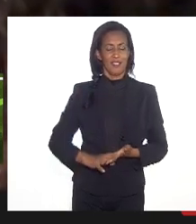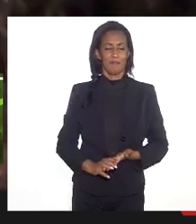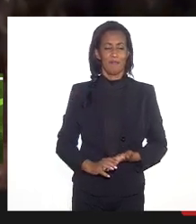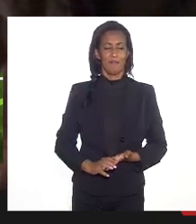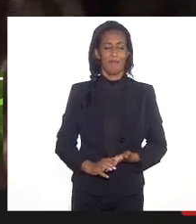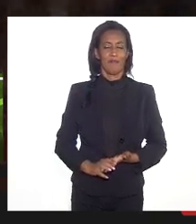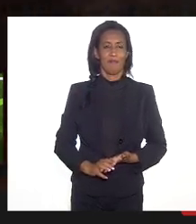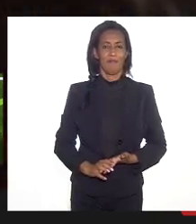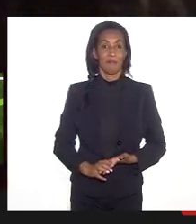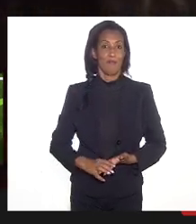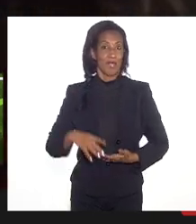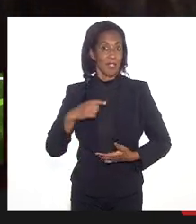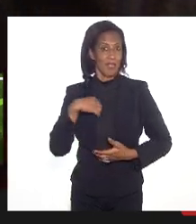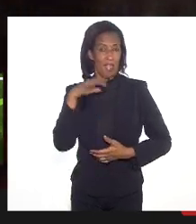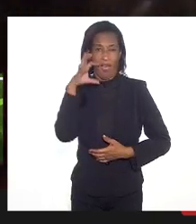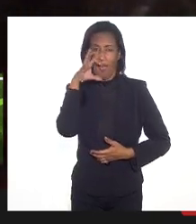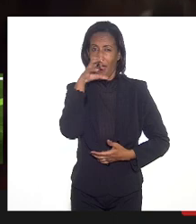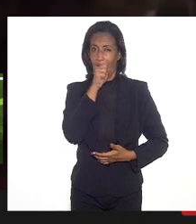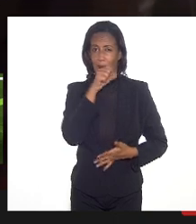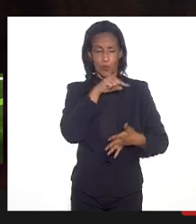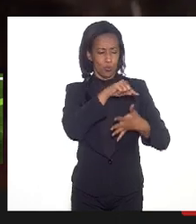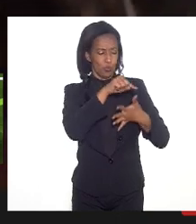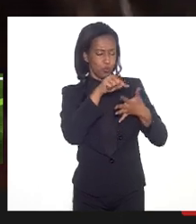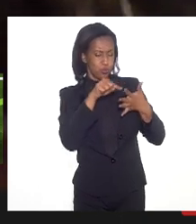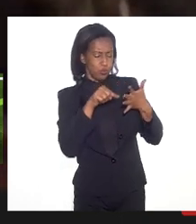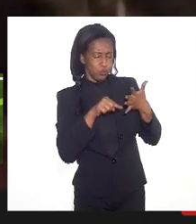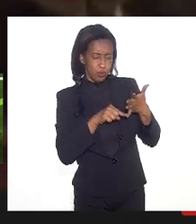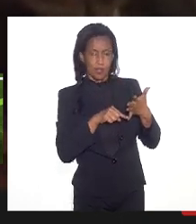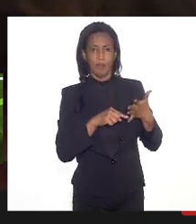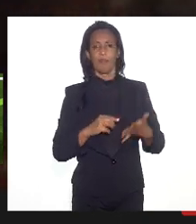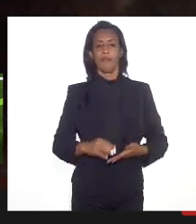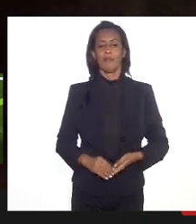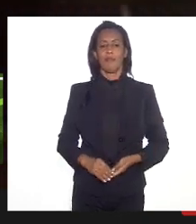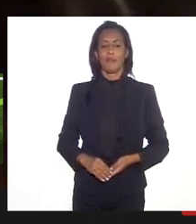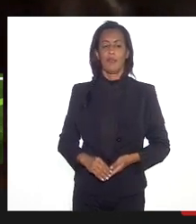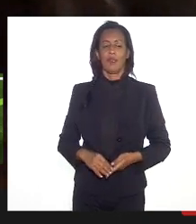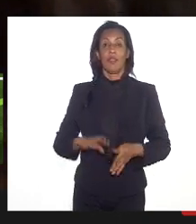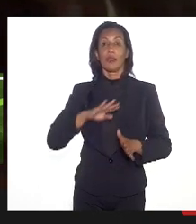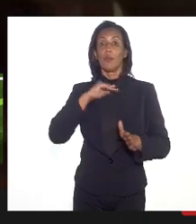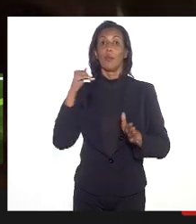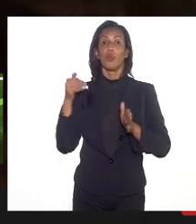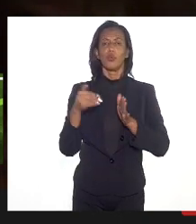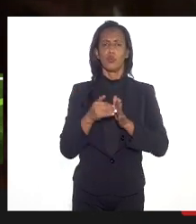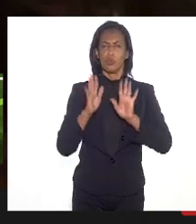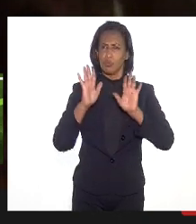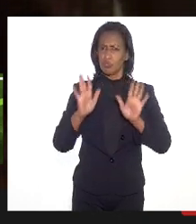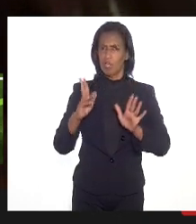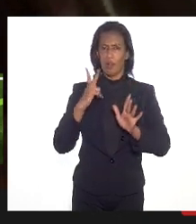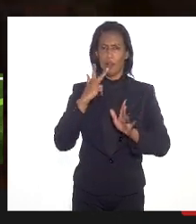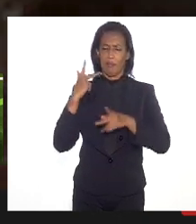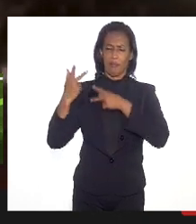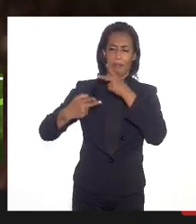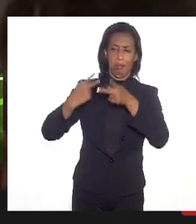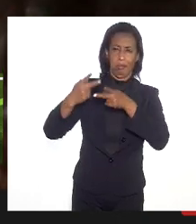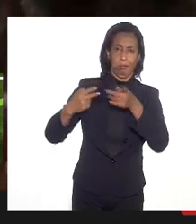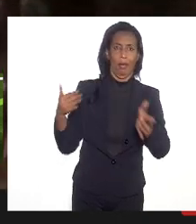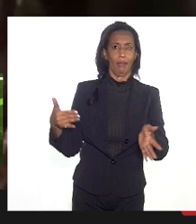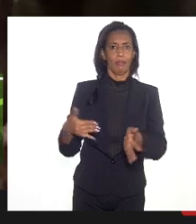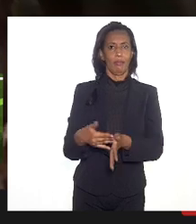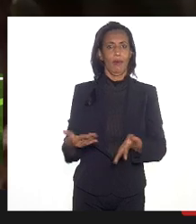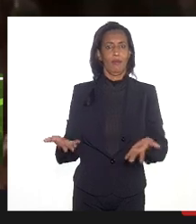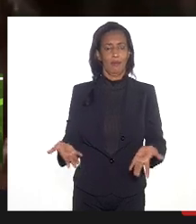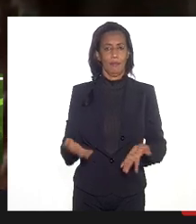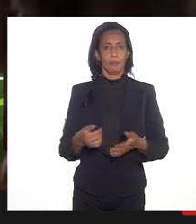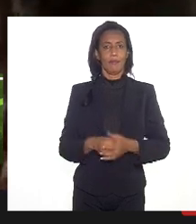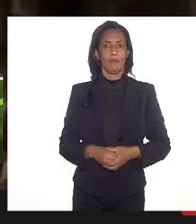fazer assim, algumas rápidas observações, até por tudo que foi dito até aqui, com